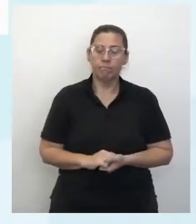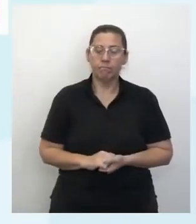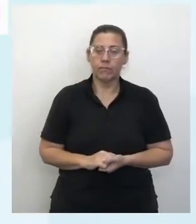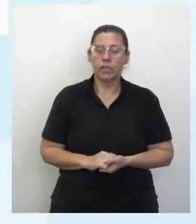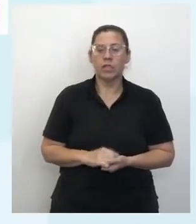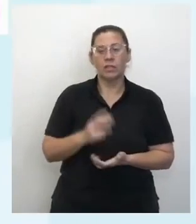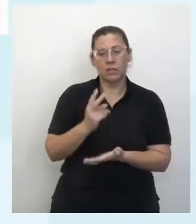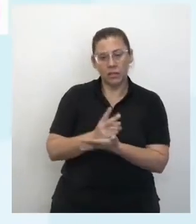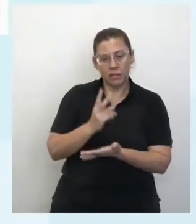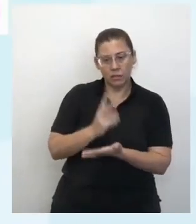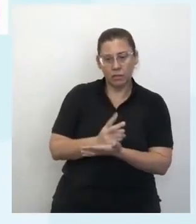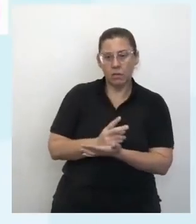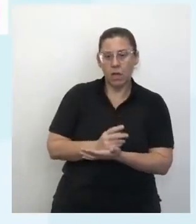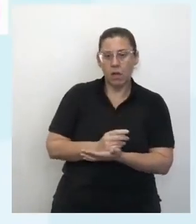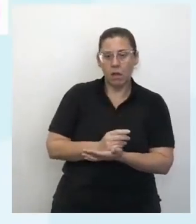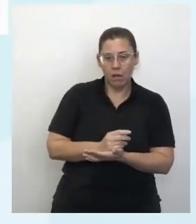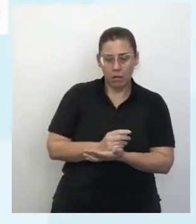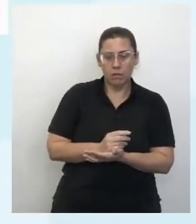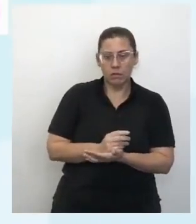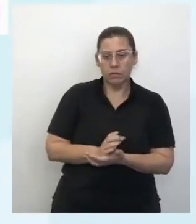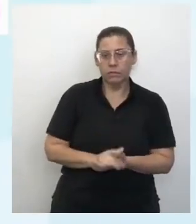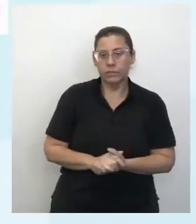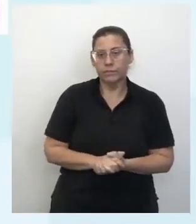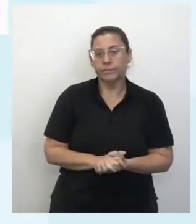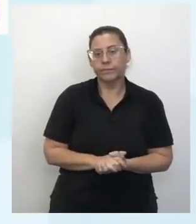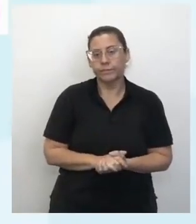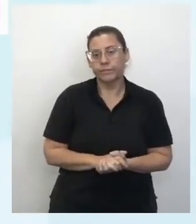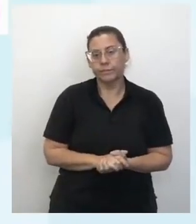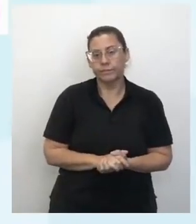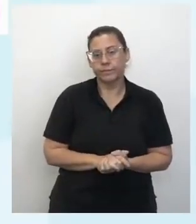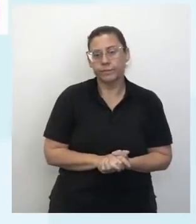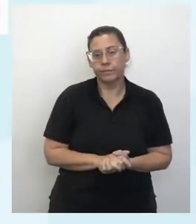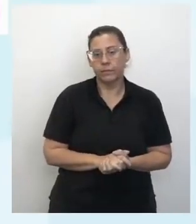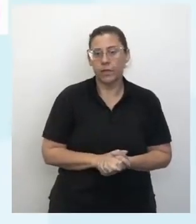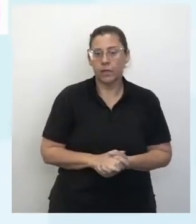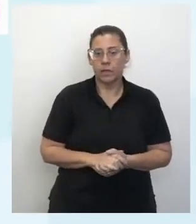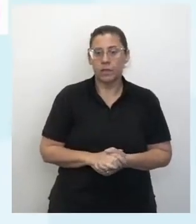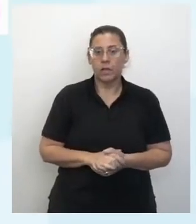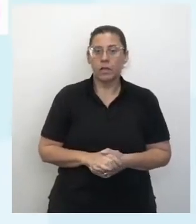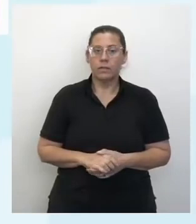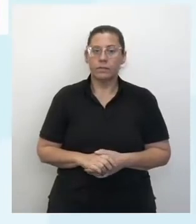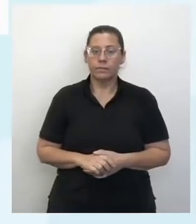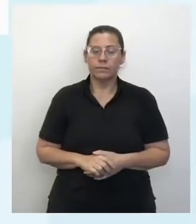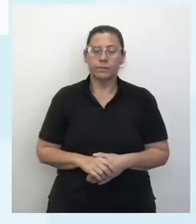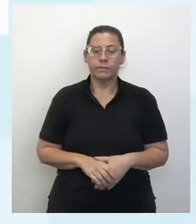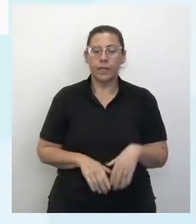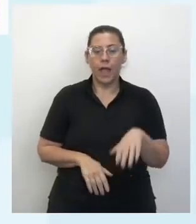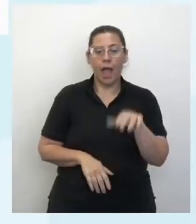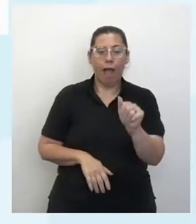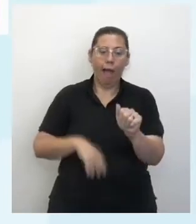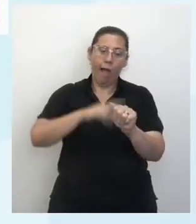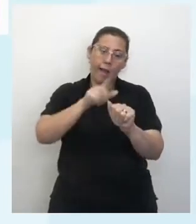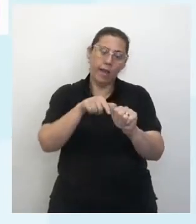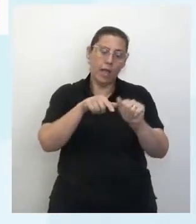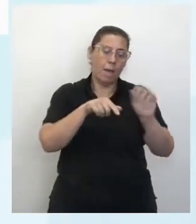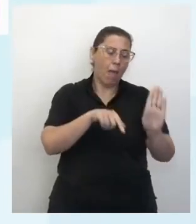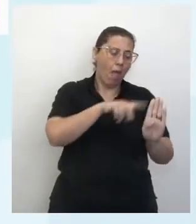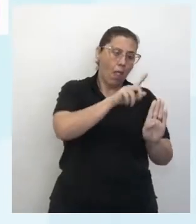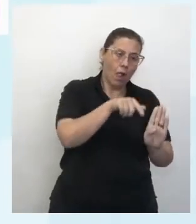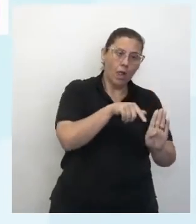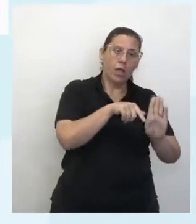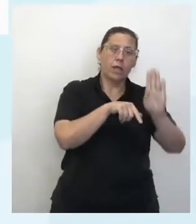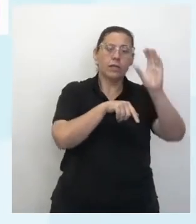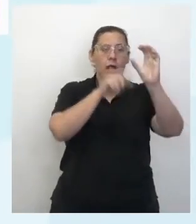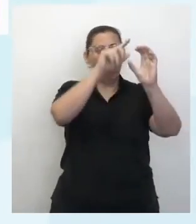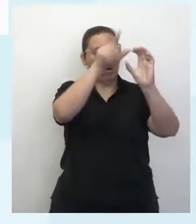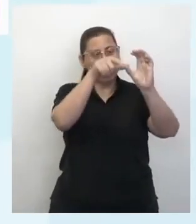costuma colocar uma linhazinha aqui na letra, ó, essa linhazinha aqui, para dizer que eu estou fazendo uma ampliação, uma redução. Ele é